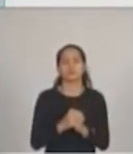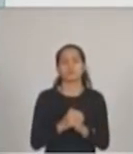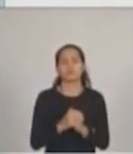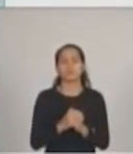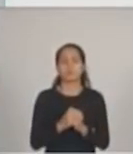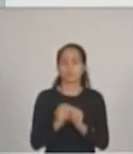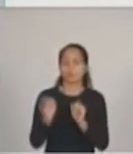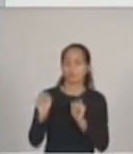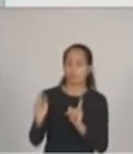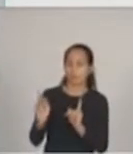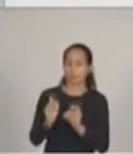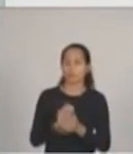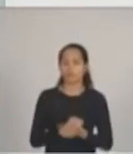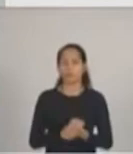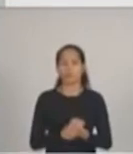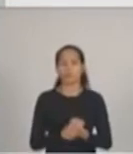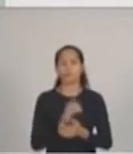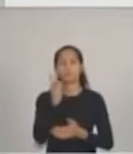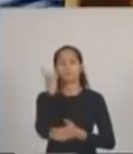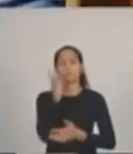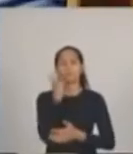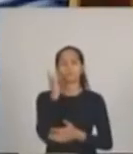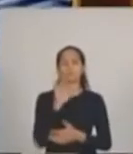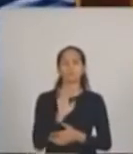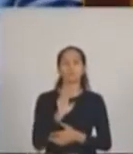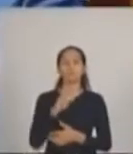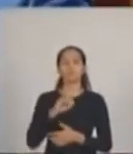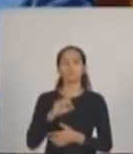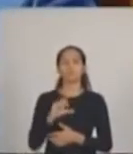Ok. Senhor, deputado doutor Emílio Mamério.